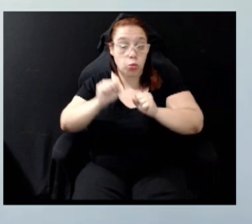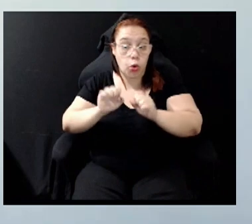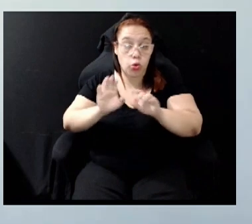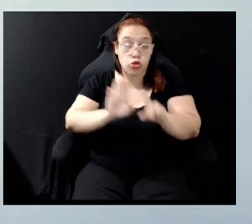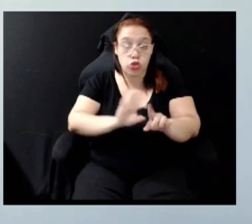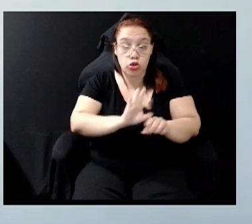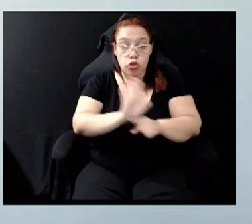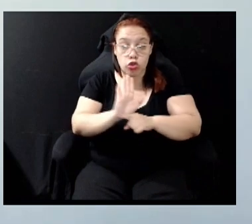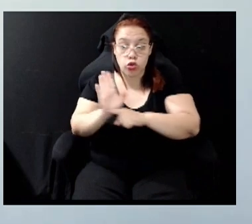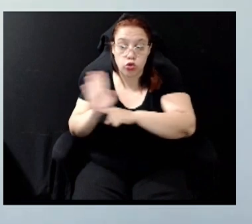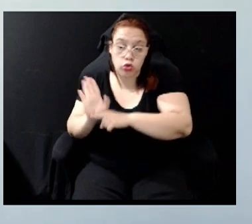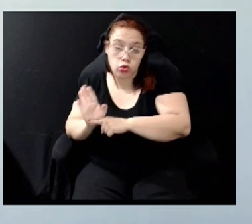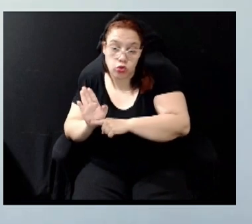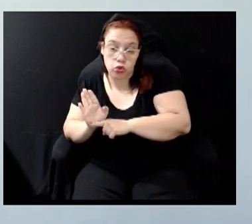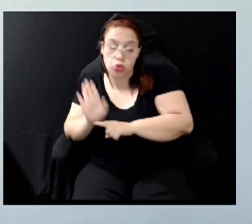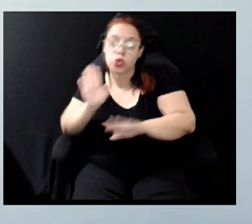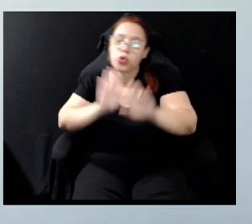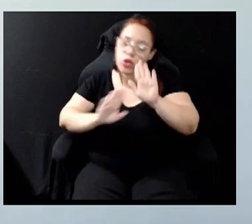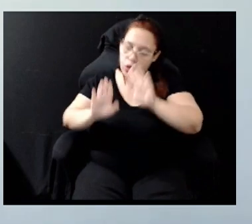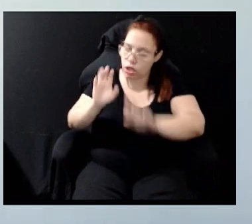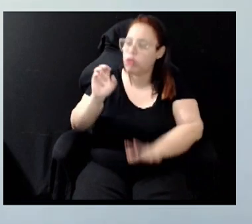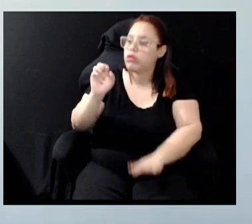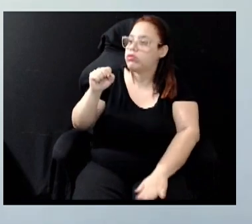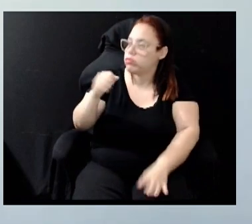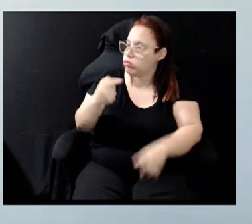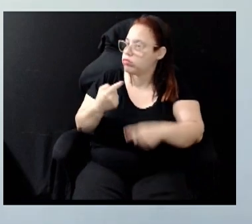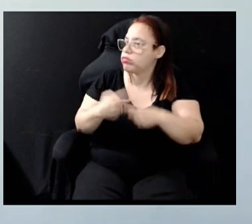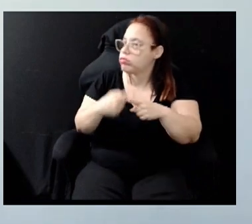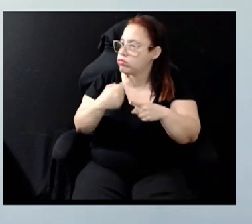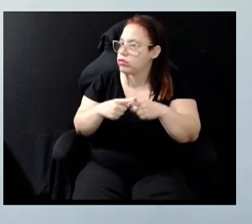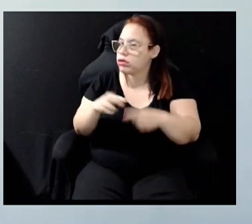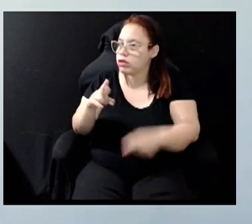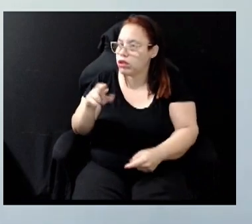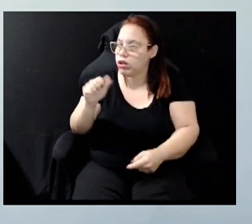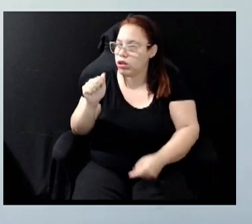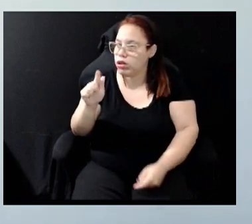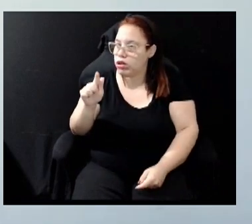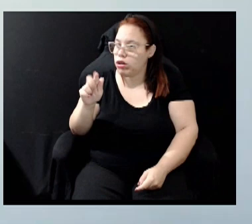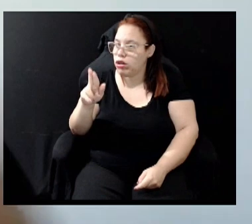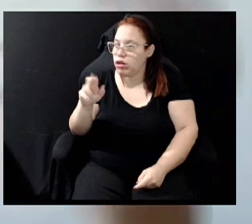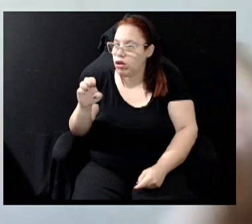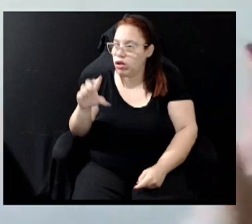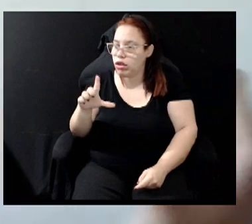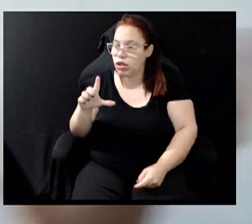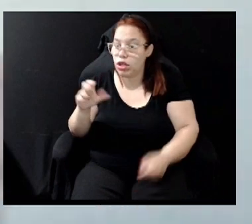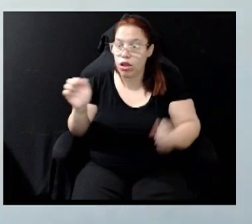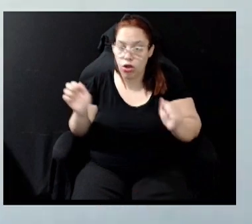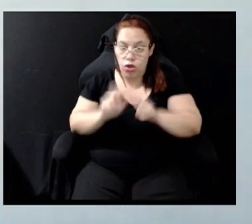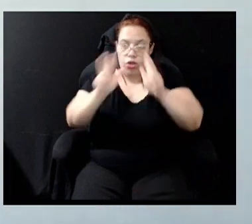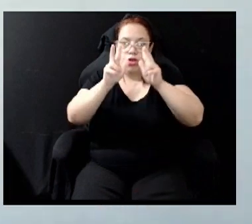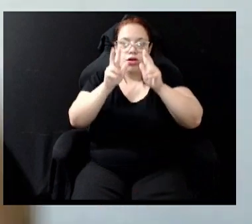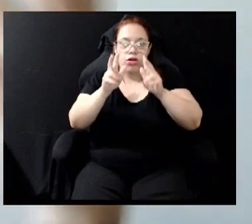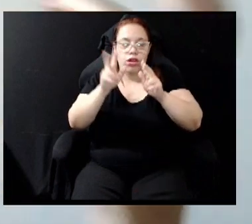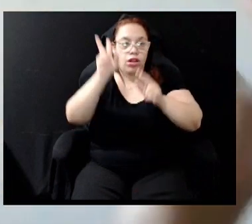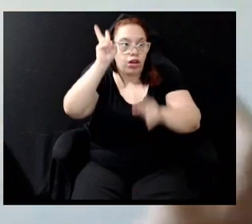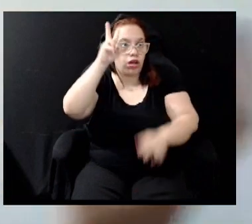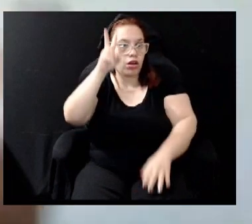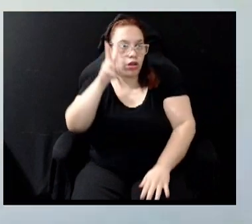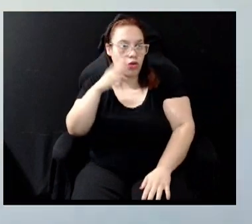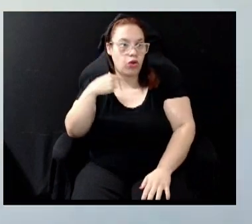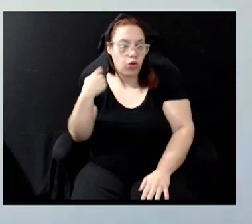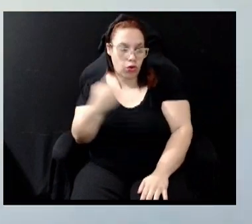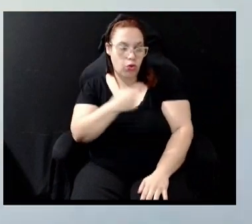devido cuidado, sim, porque, como a Raquel já colocou aqui, ele pode despertar outras coisas, lembrando que nós, como os filhos,